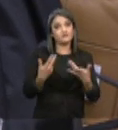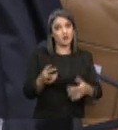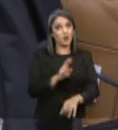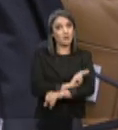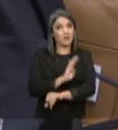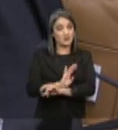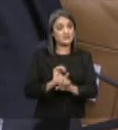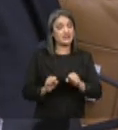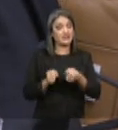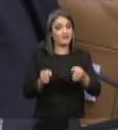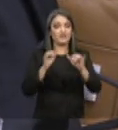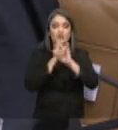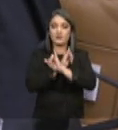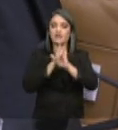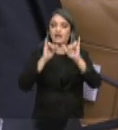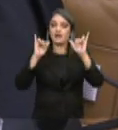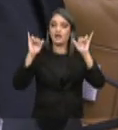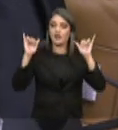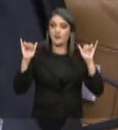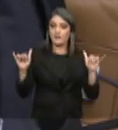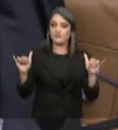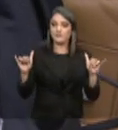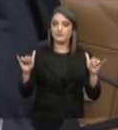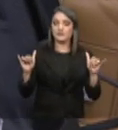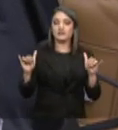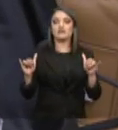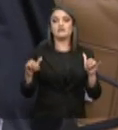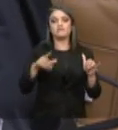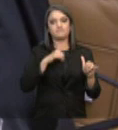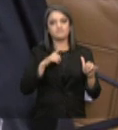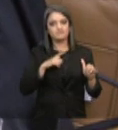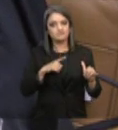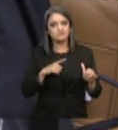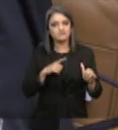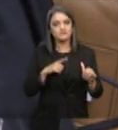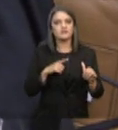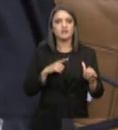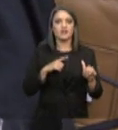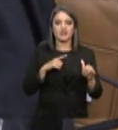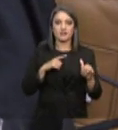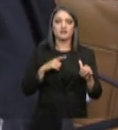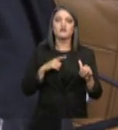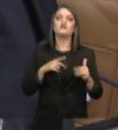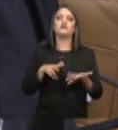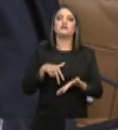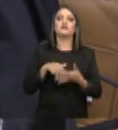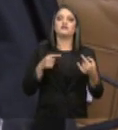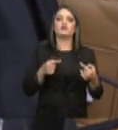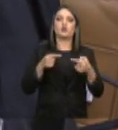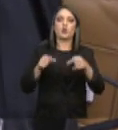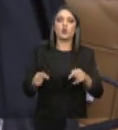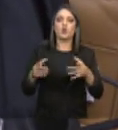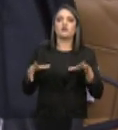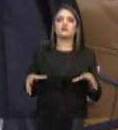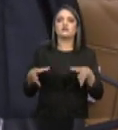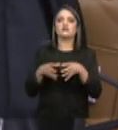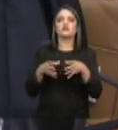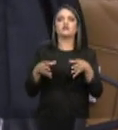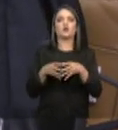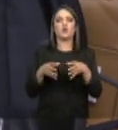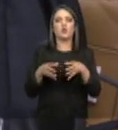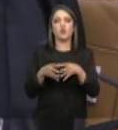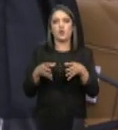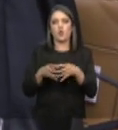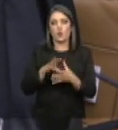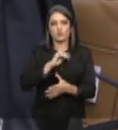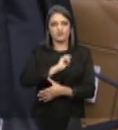na campanha civilista se erguendo contra os caudilhos de facções ambiciosas